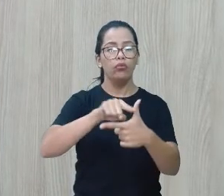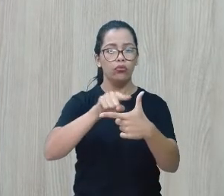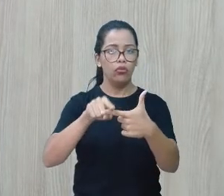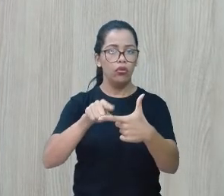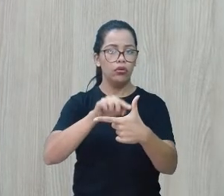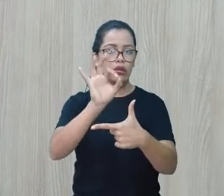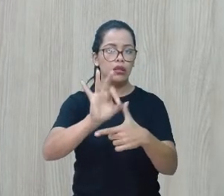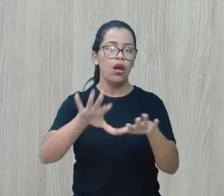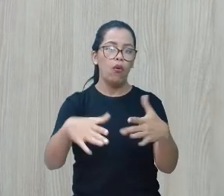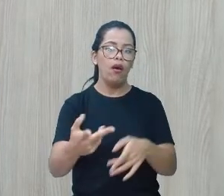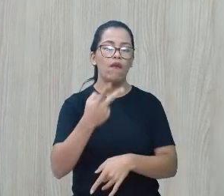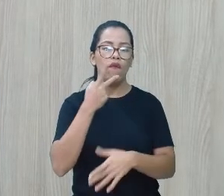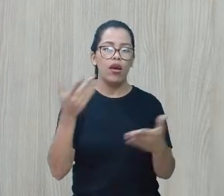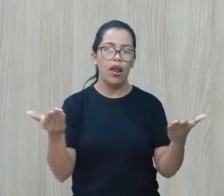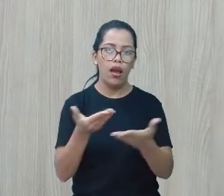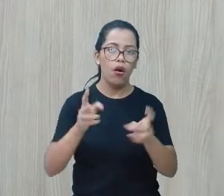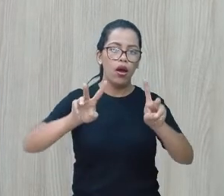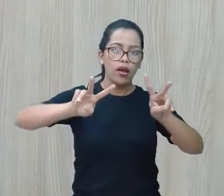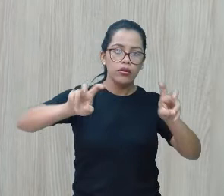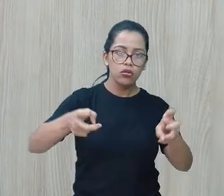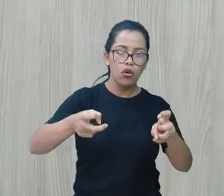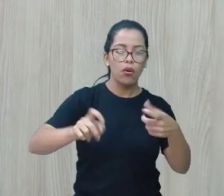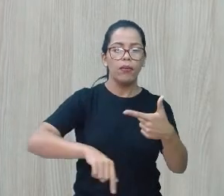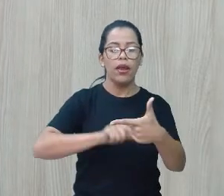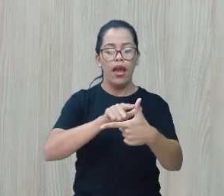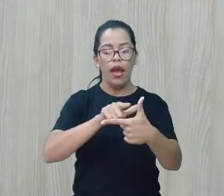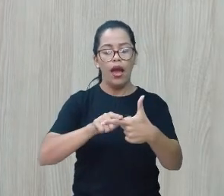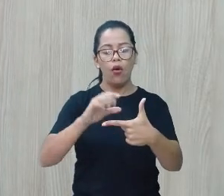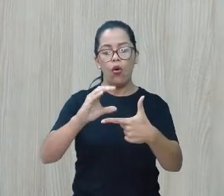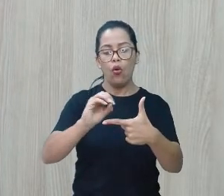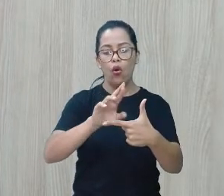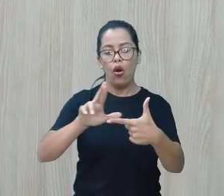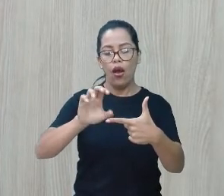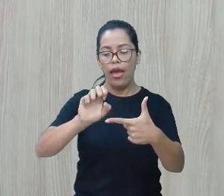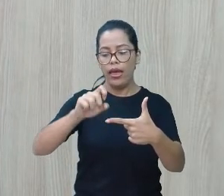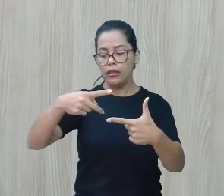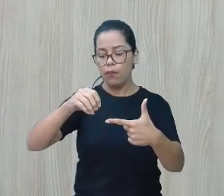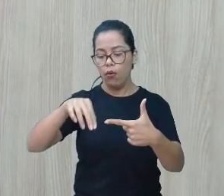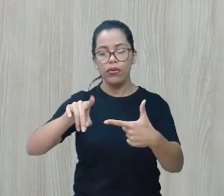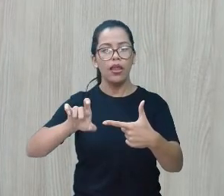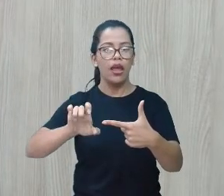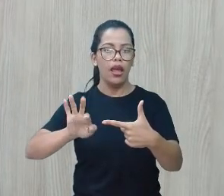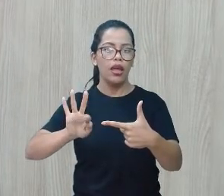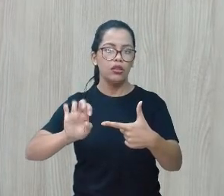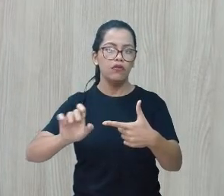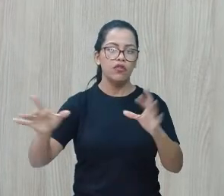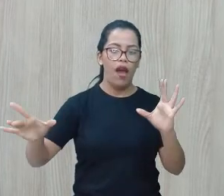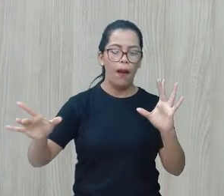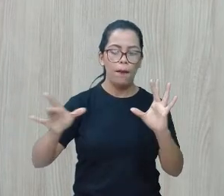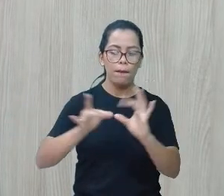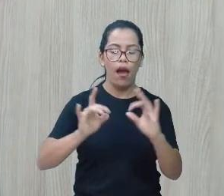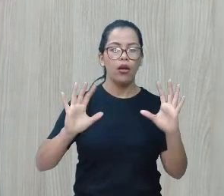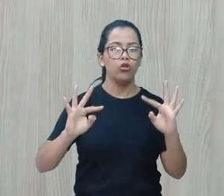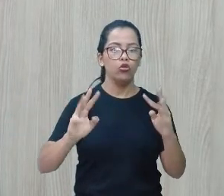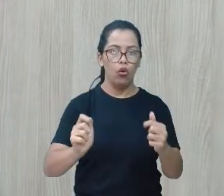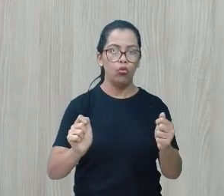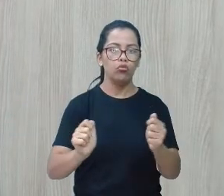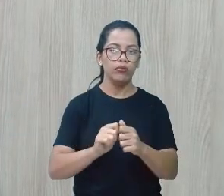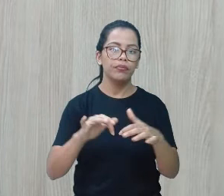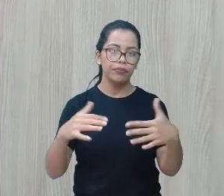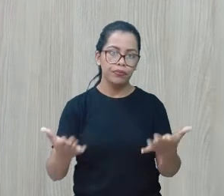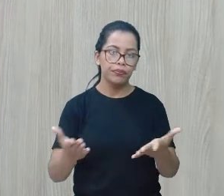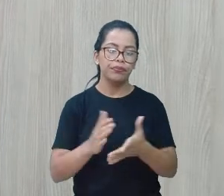quando ele for falar agora dos ângulos correspondentes, você vai conectar esses tipos de ângulos aí, tá certo? Então,